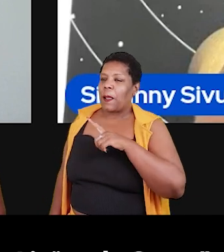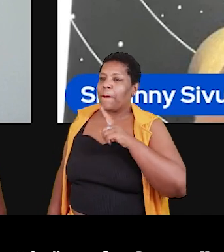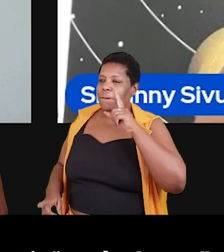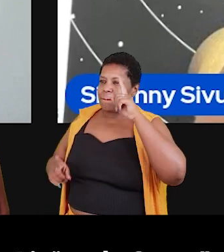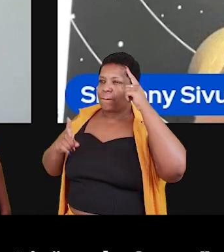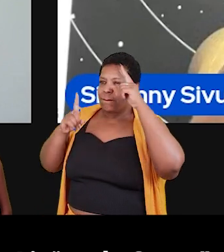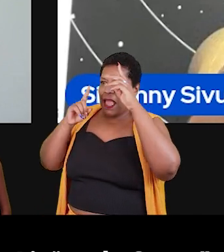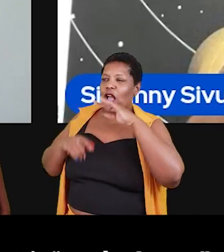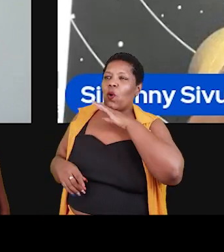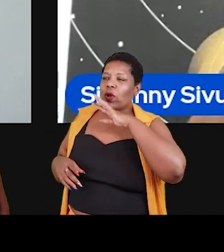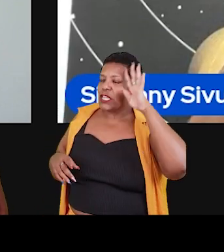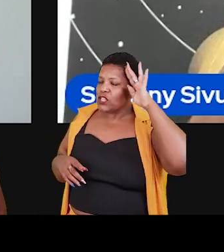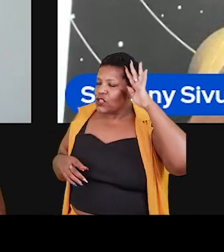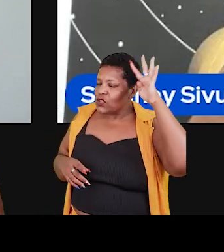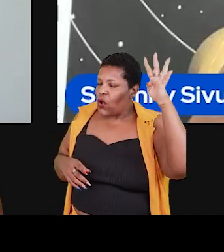Casa.